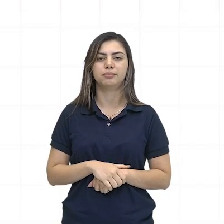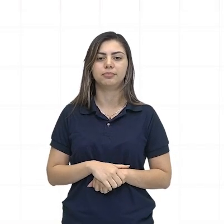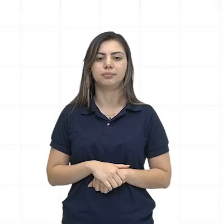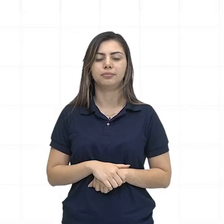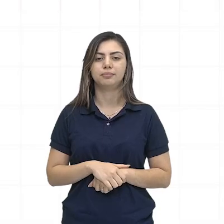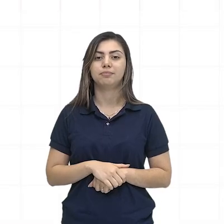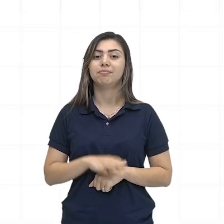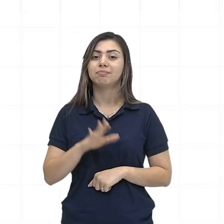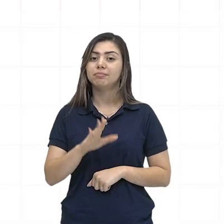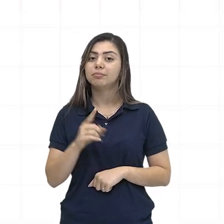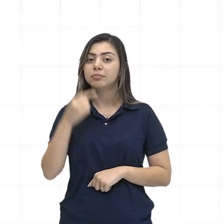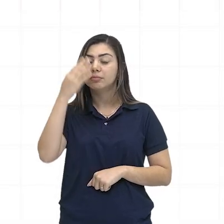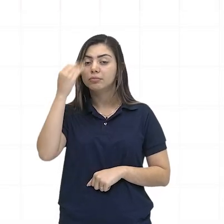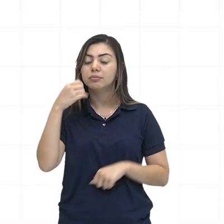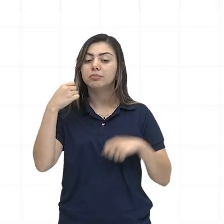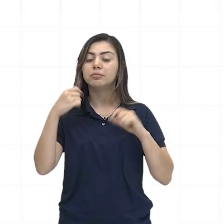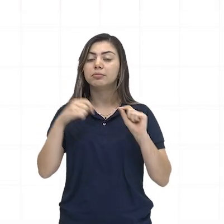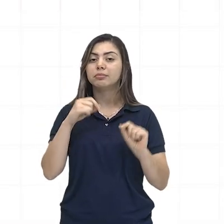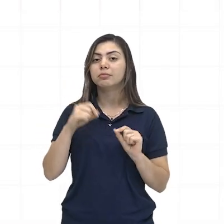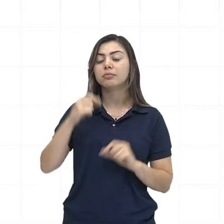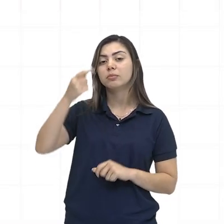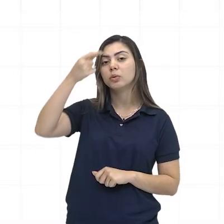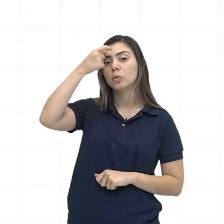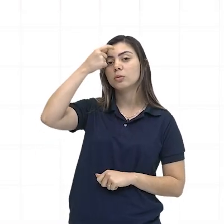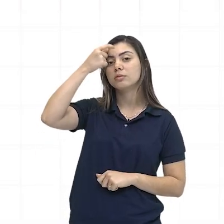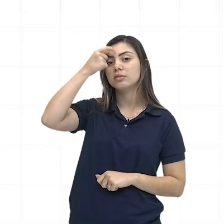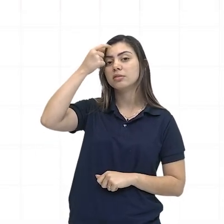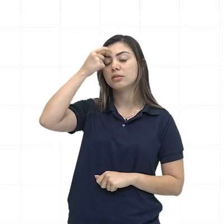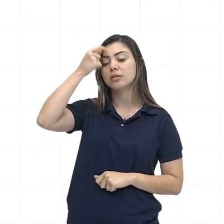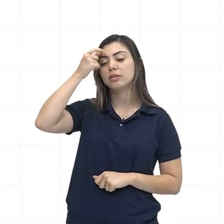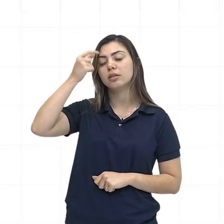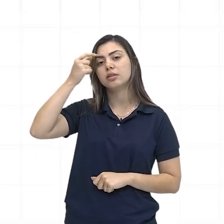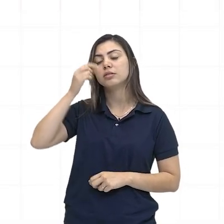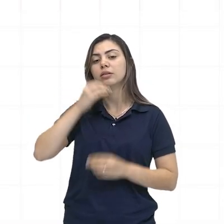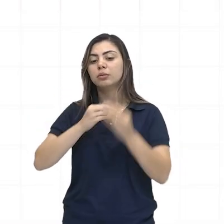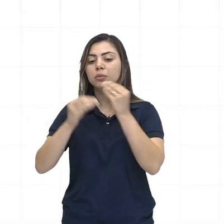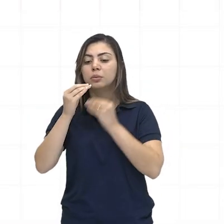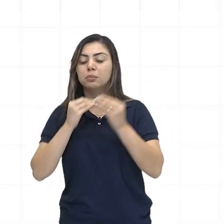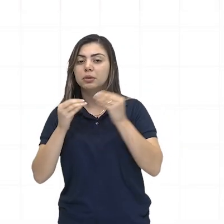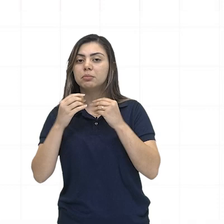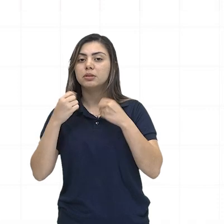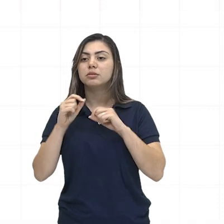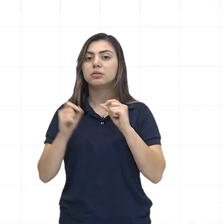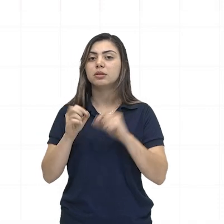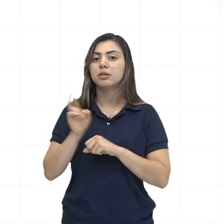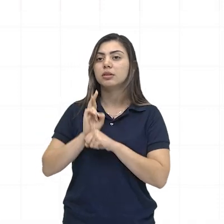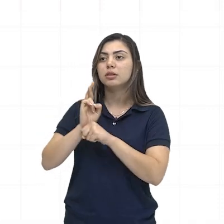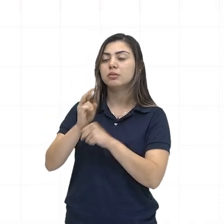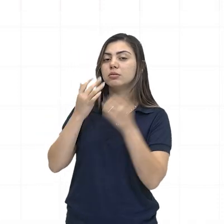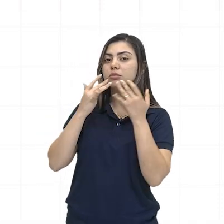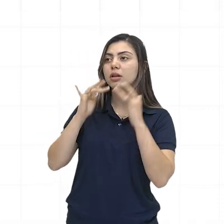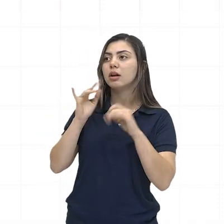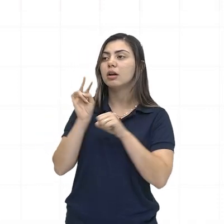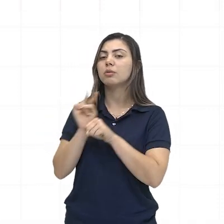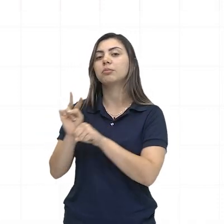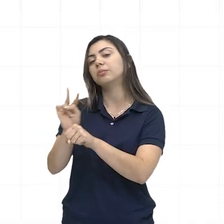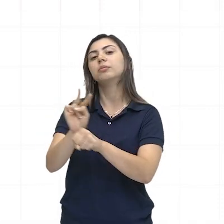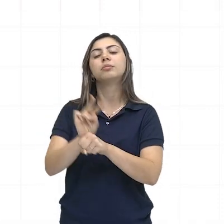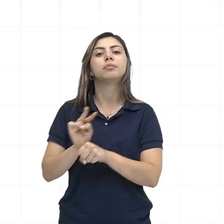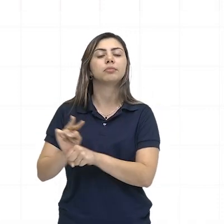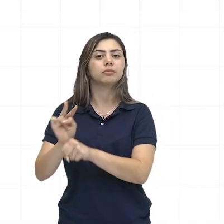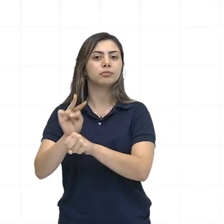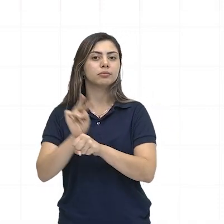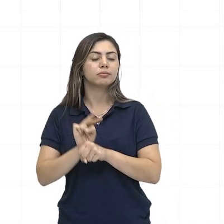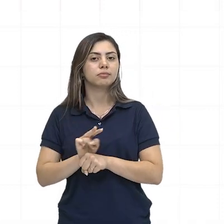consumo. Porém, sempre devemos pensar em valorizar e preservar os recursos, né, naturais, alimentícios, as fontes de